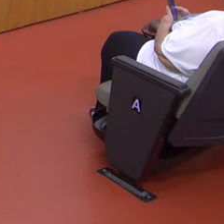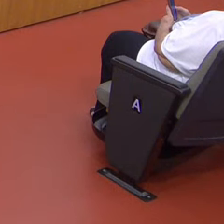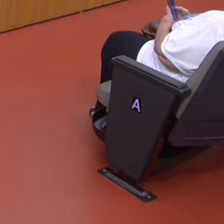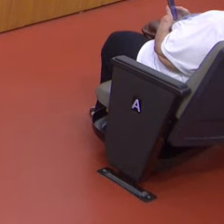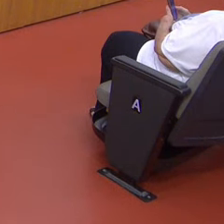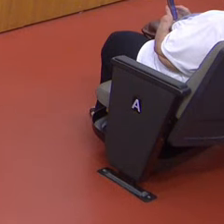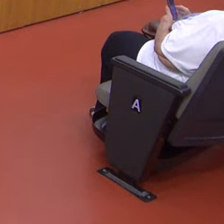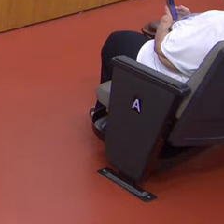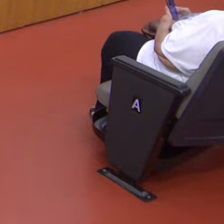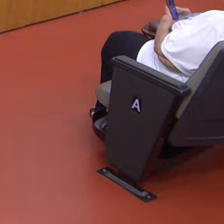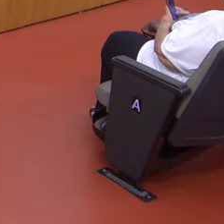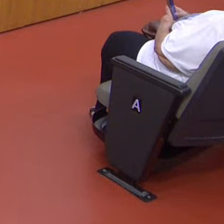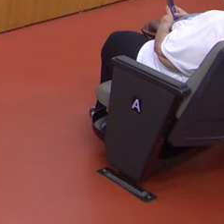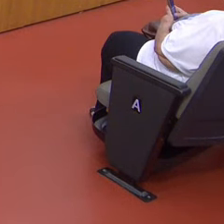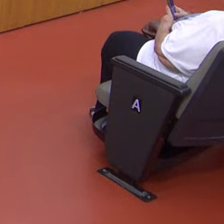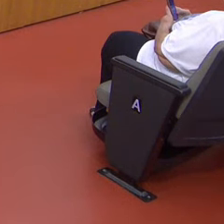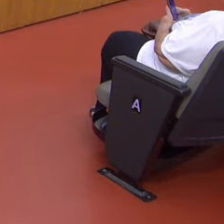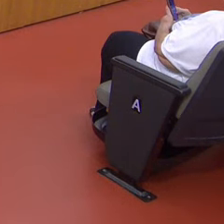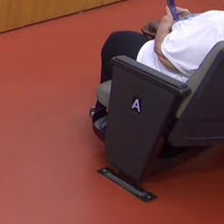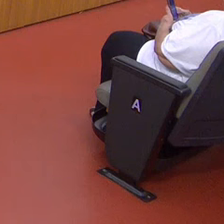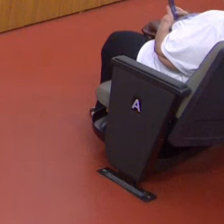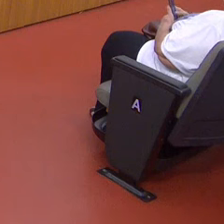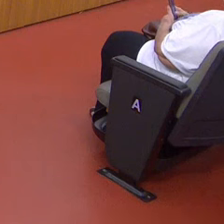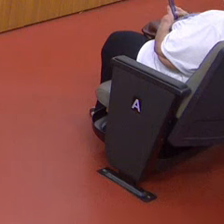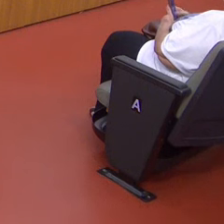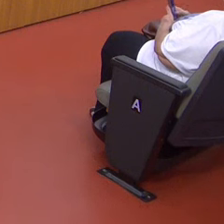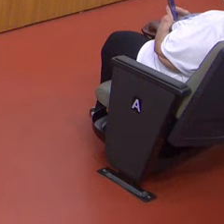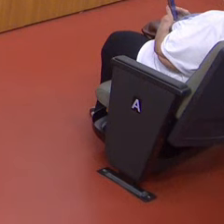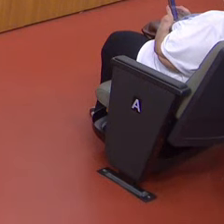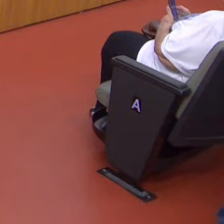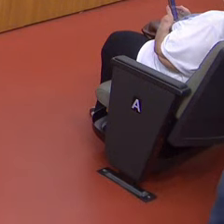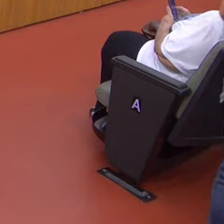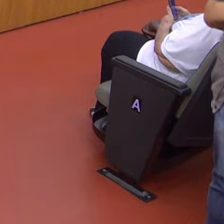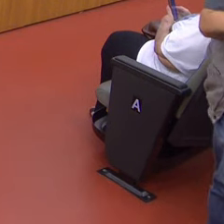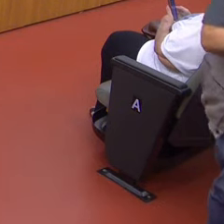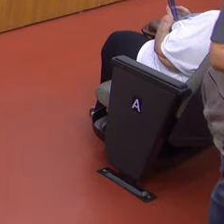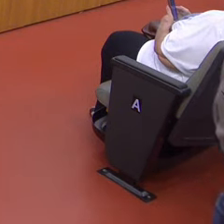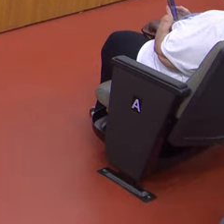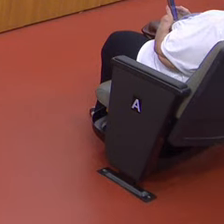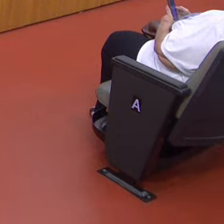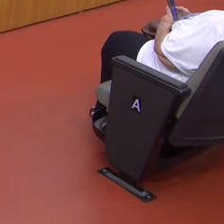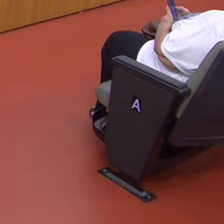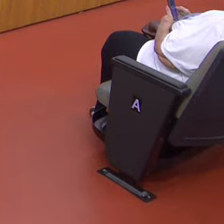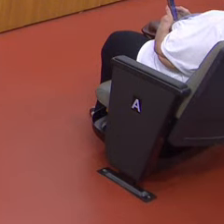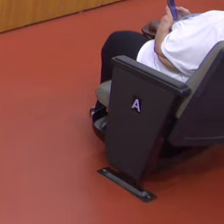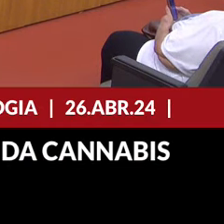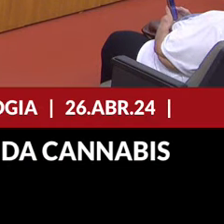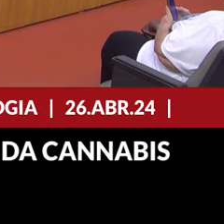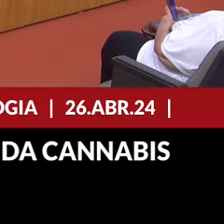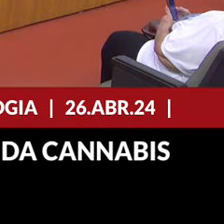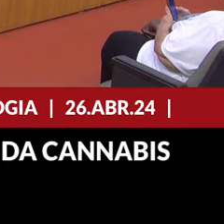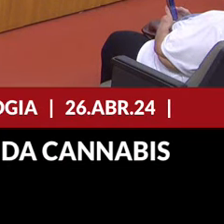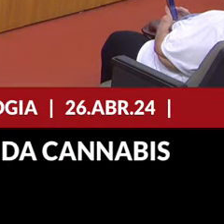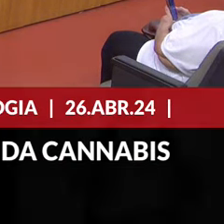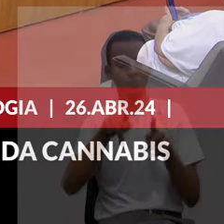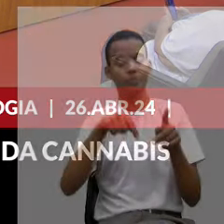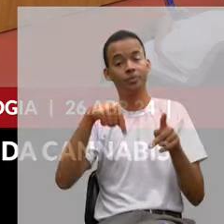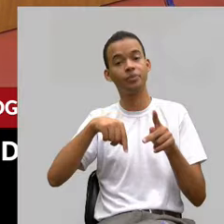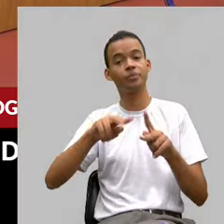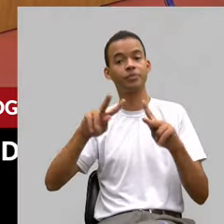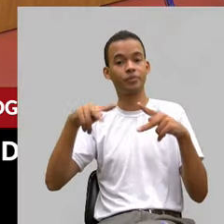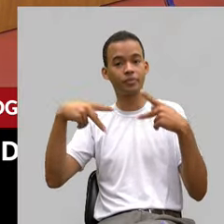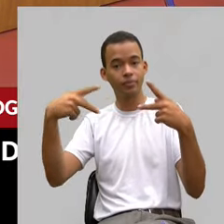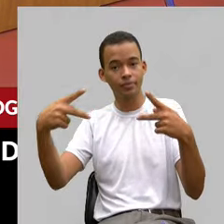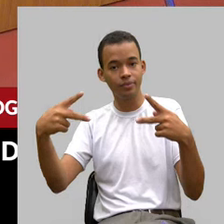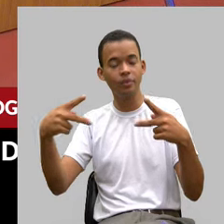tratamento à população esta reunião está sendo transmitida ao vivo pelo Portal da assembleia na internet